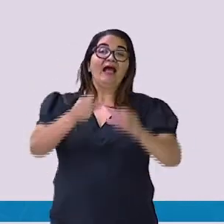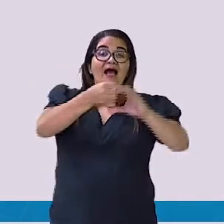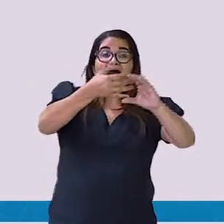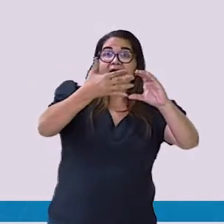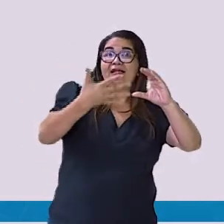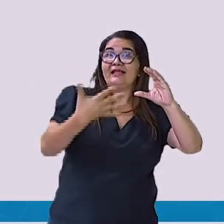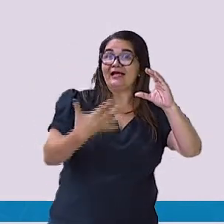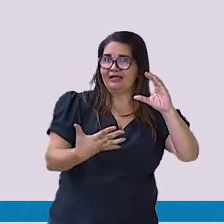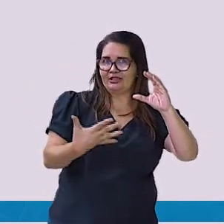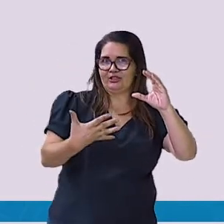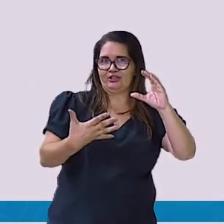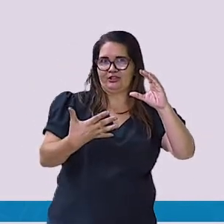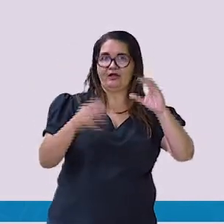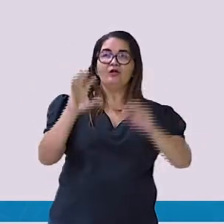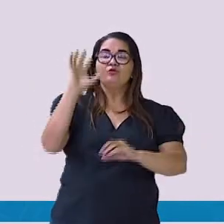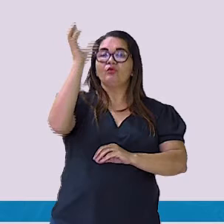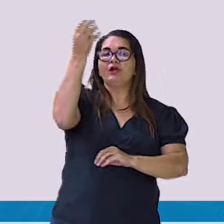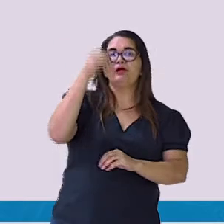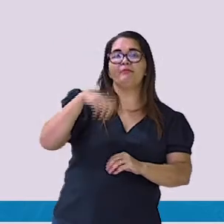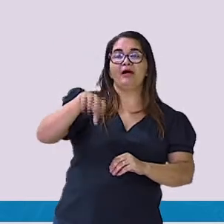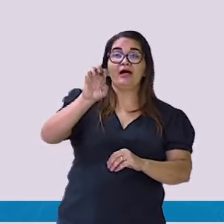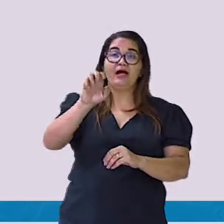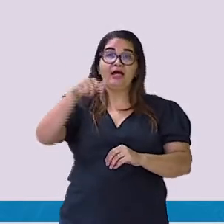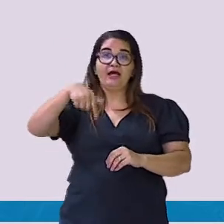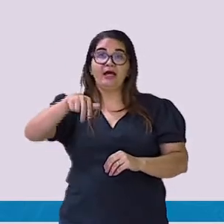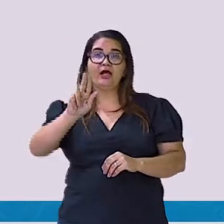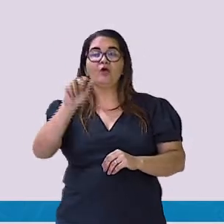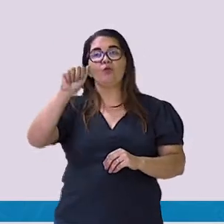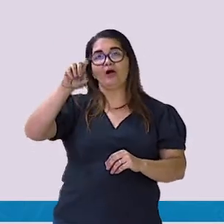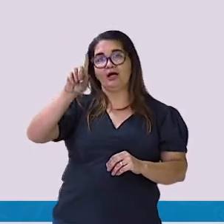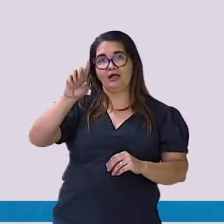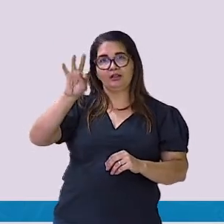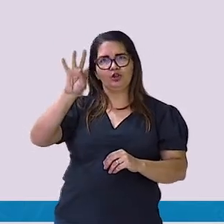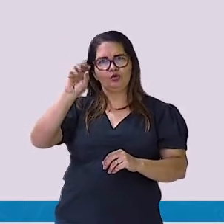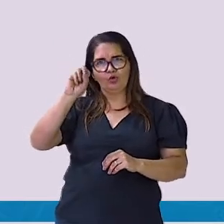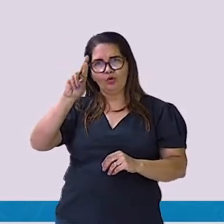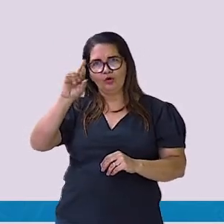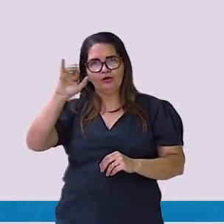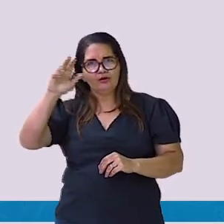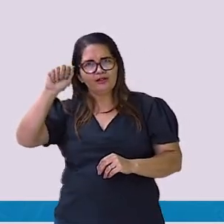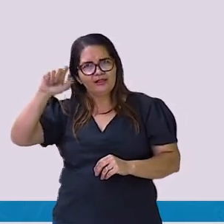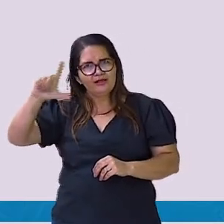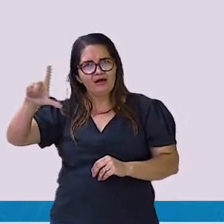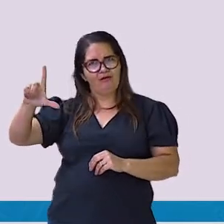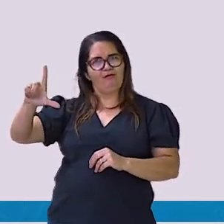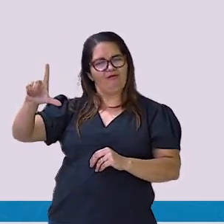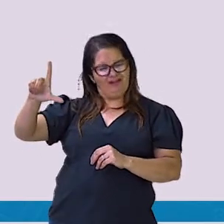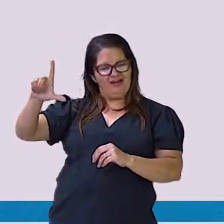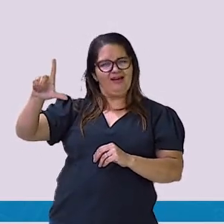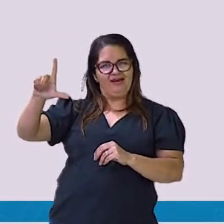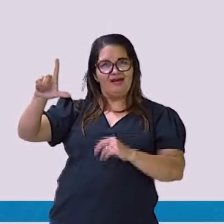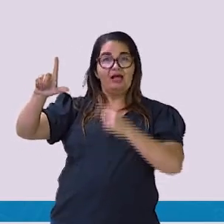do clima tropical. Só que algumas mais acentuadas.